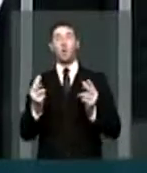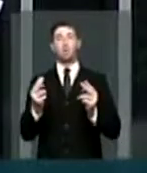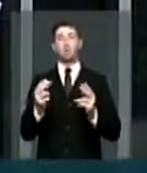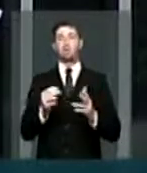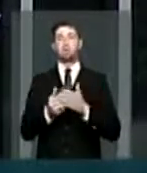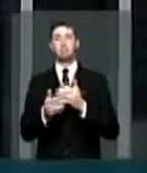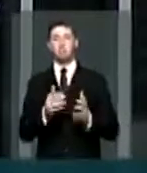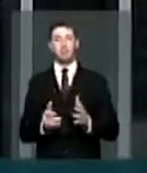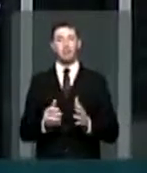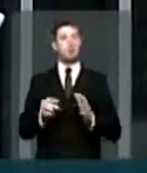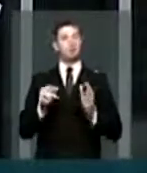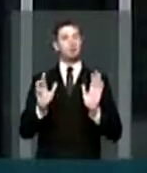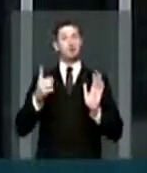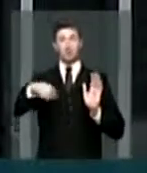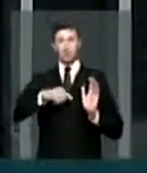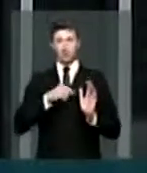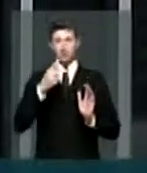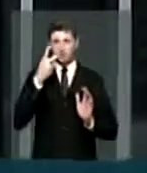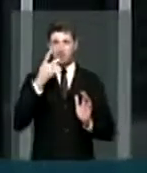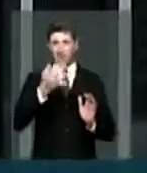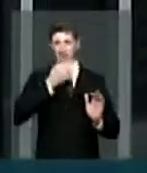escolhe ser gay. Não podemos basear os